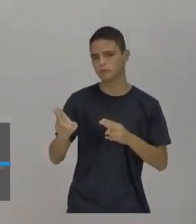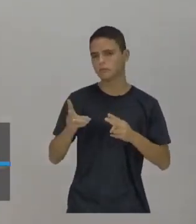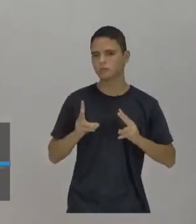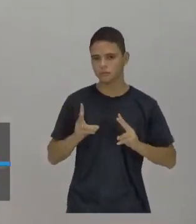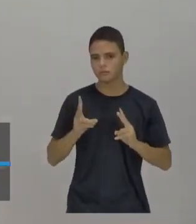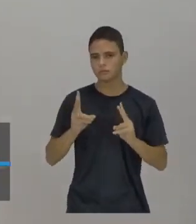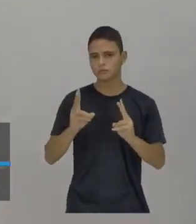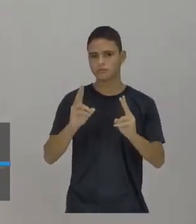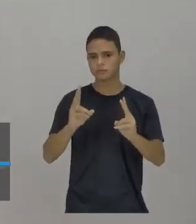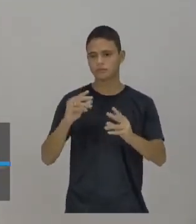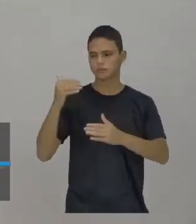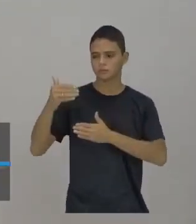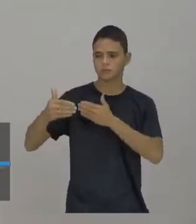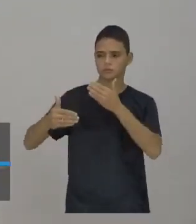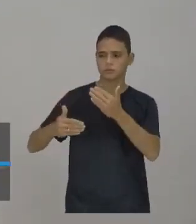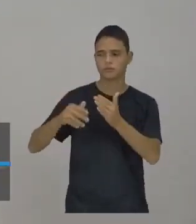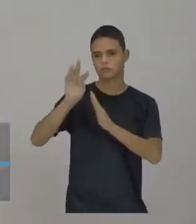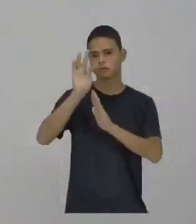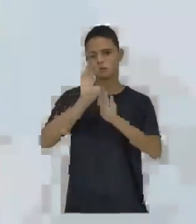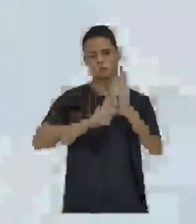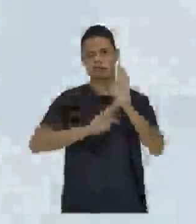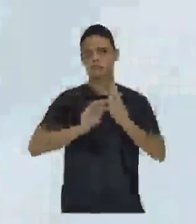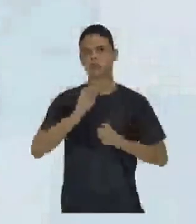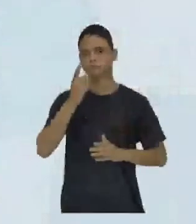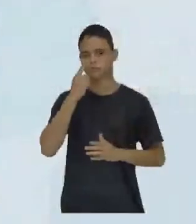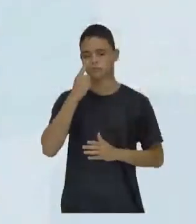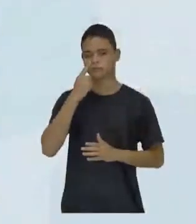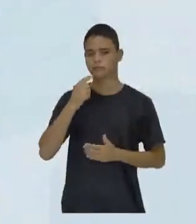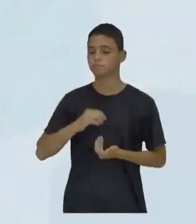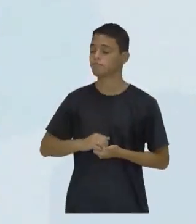continuam ao longo do texto, né? Terminando ele. Olha só na tela.